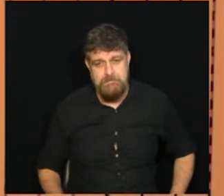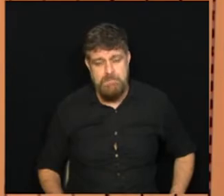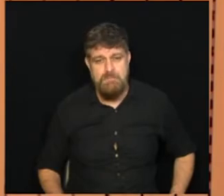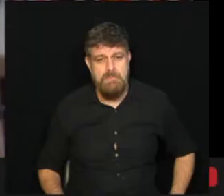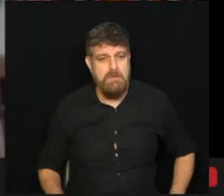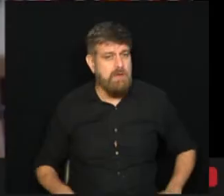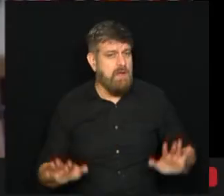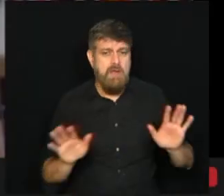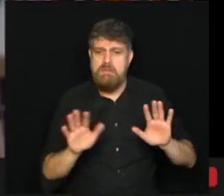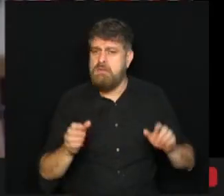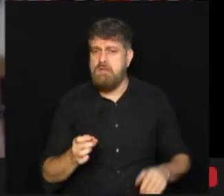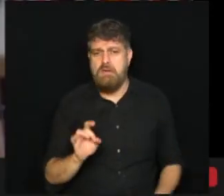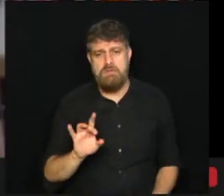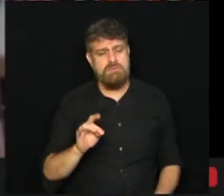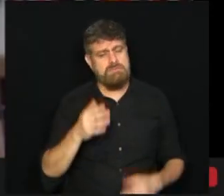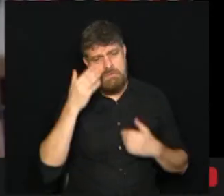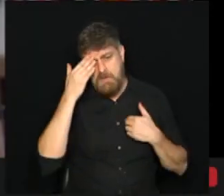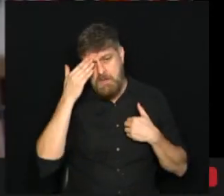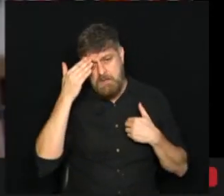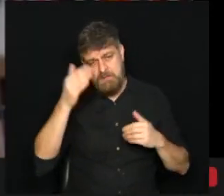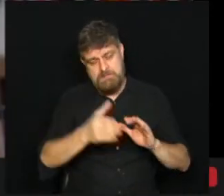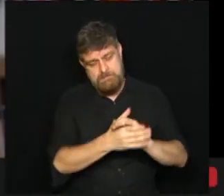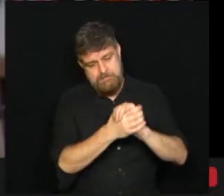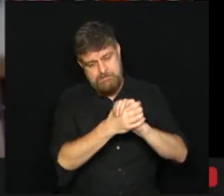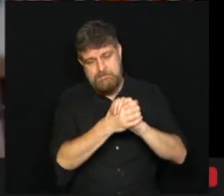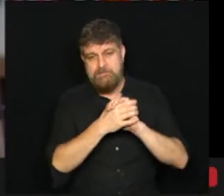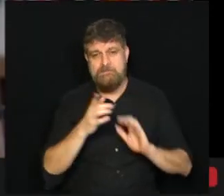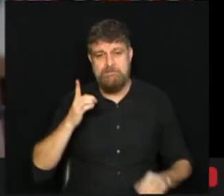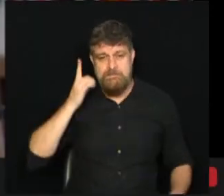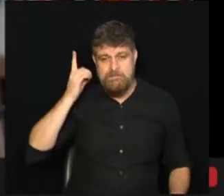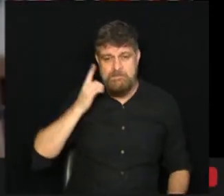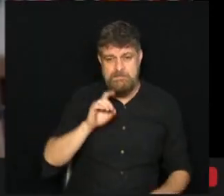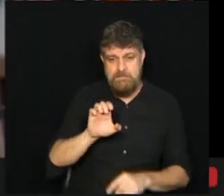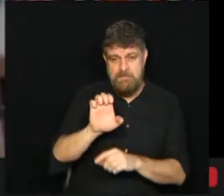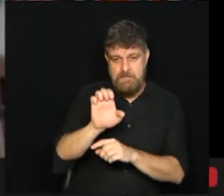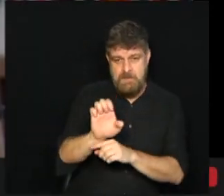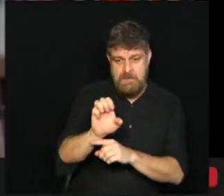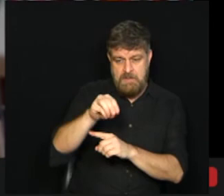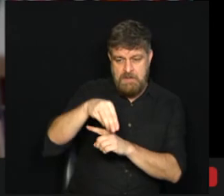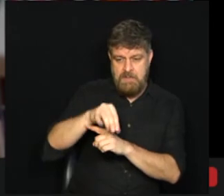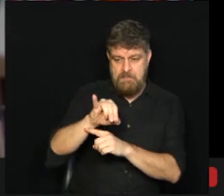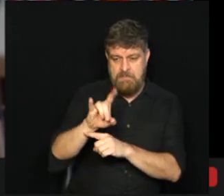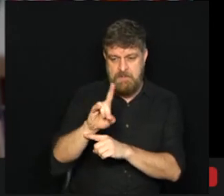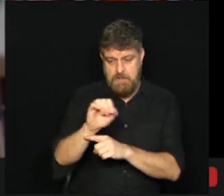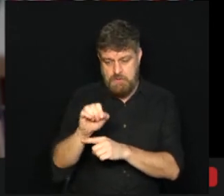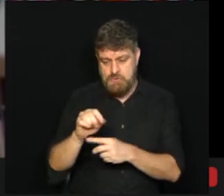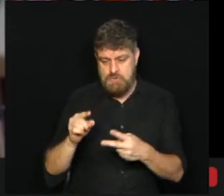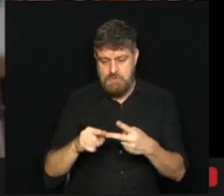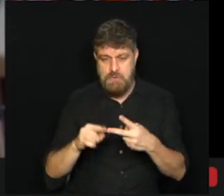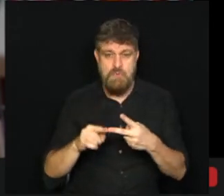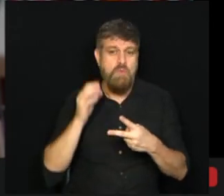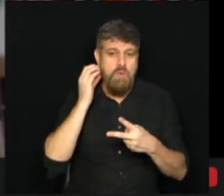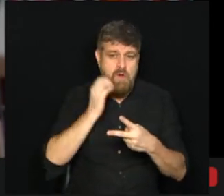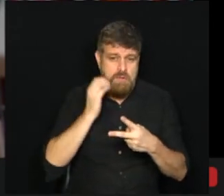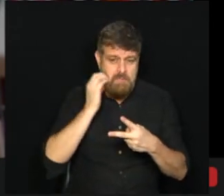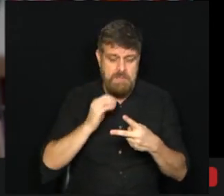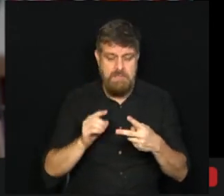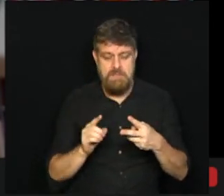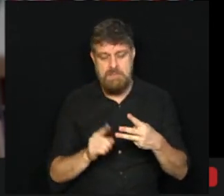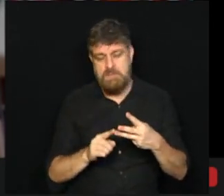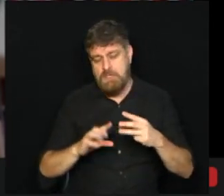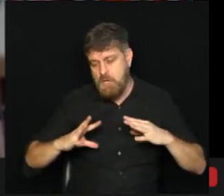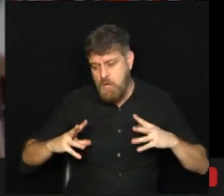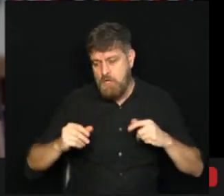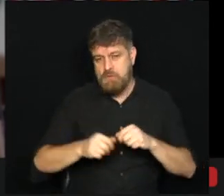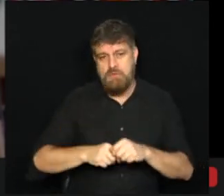Não, só agradecer e cumprimentar o deputado estadual Emídio, o doutor Dimitri e todo mundo que participou aqui.